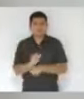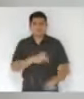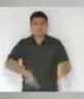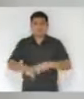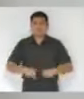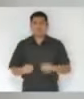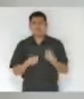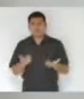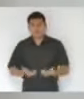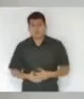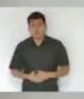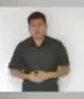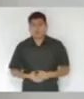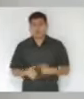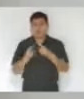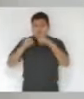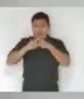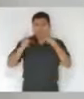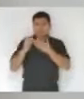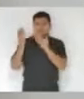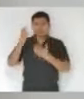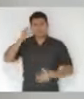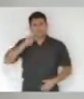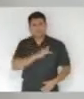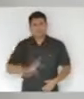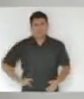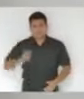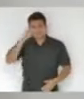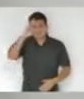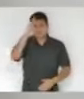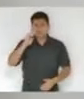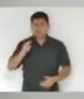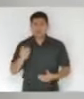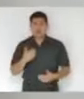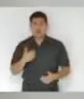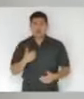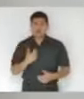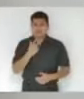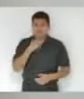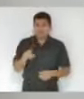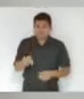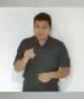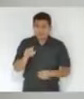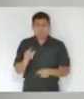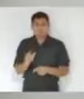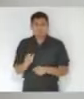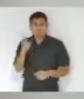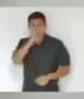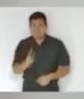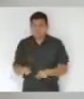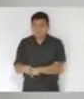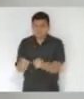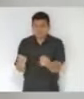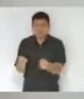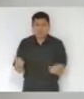Como reclamar do presidente Bolsonaro que, diante de uma república quebrada, está entregando para o Brasil e está tendo